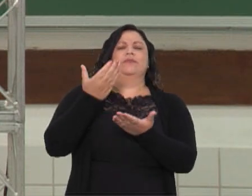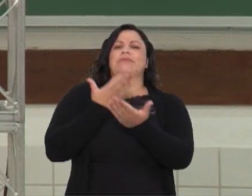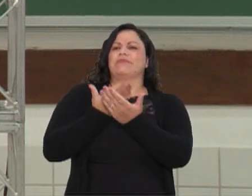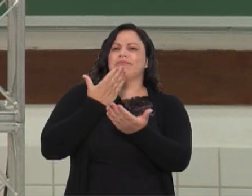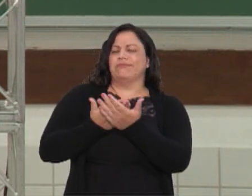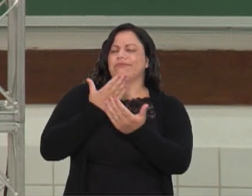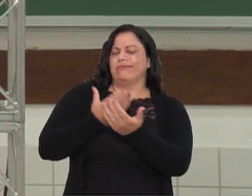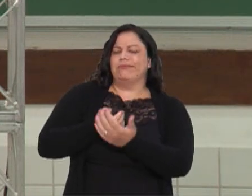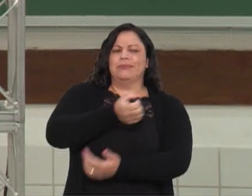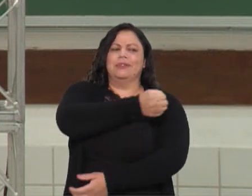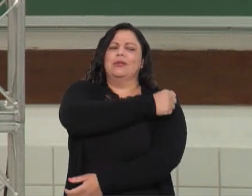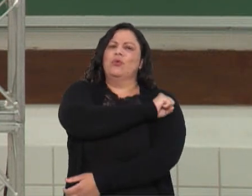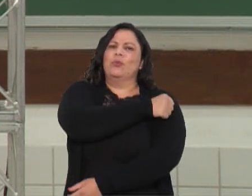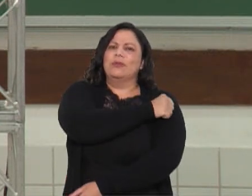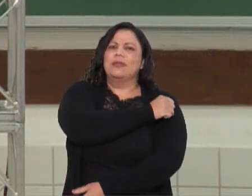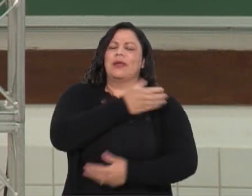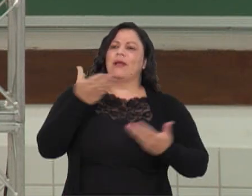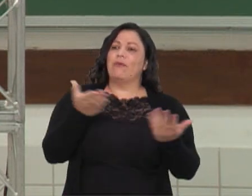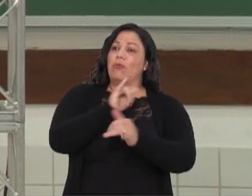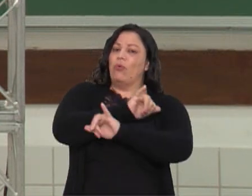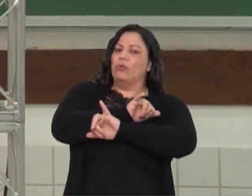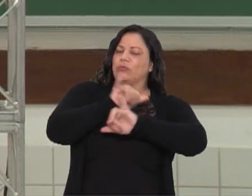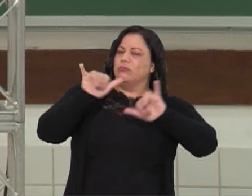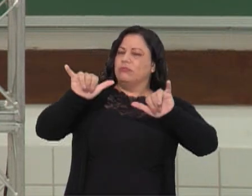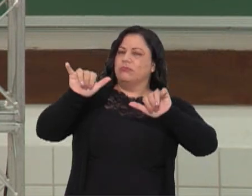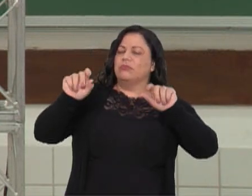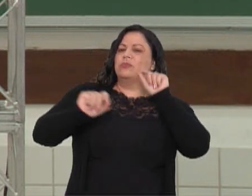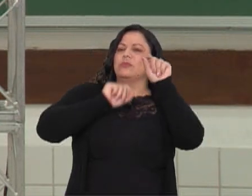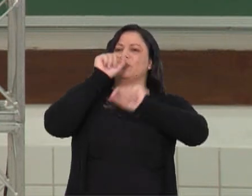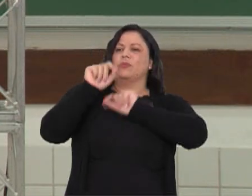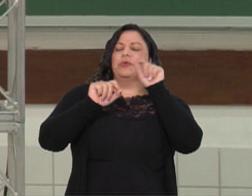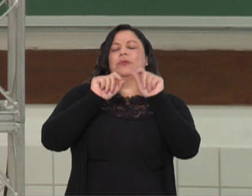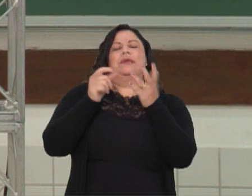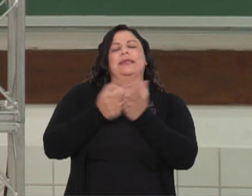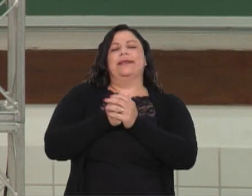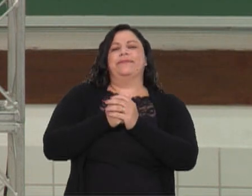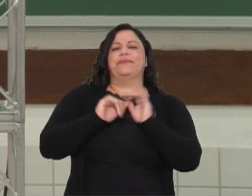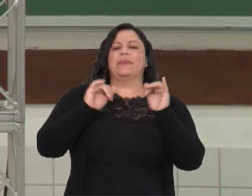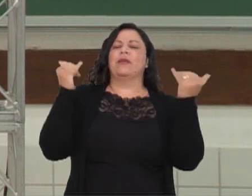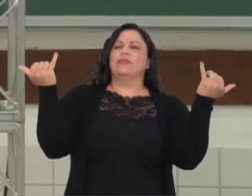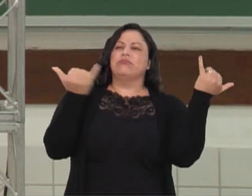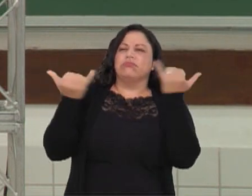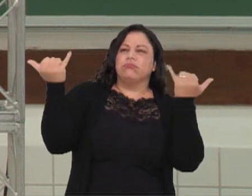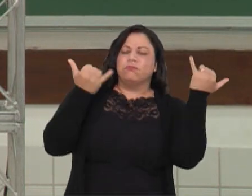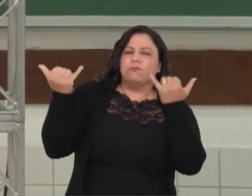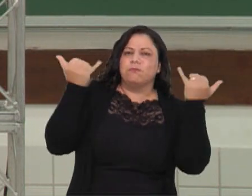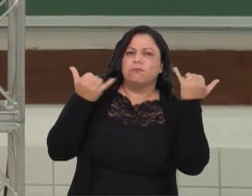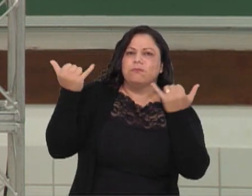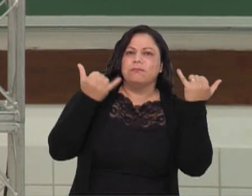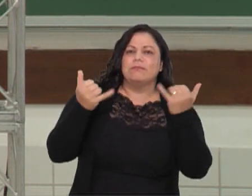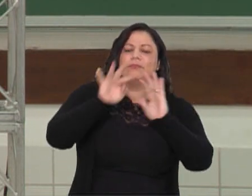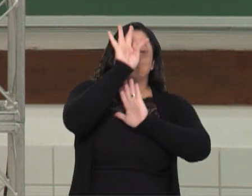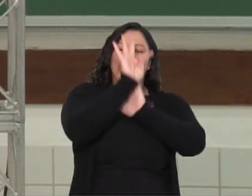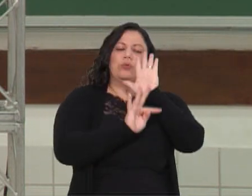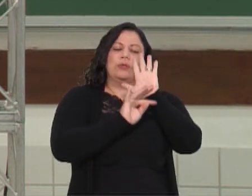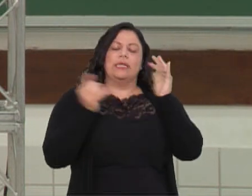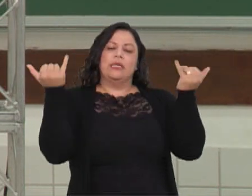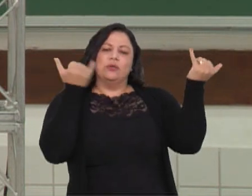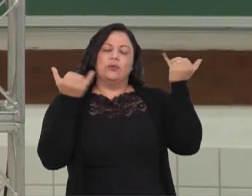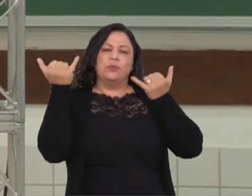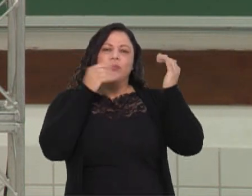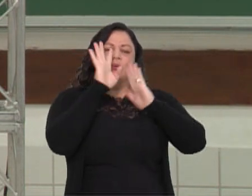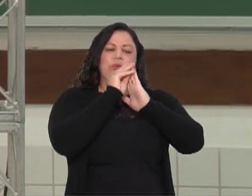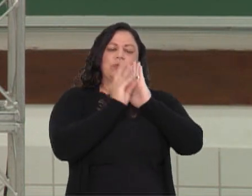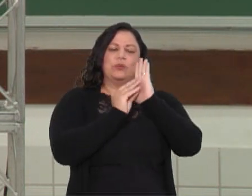nós vamos falar sobre o texto informativo. Então, os conteúdos da nossa aula serão o texto informativo,